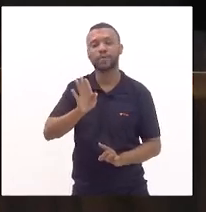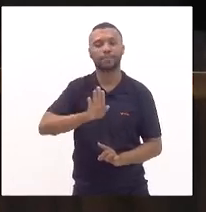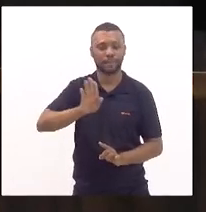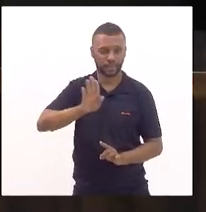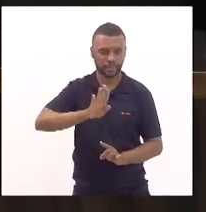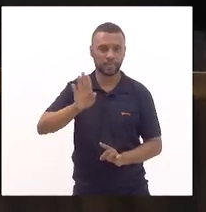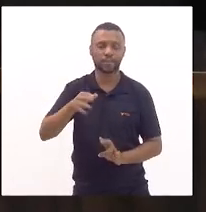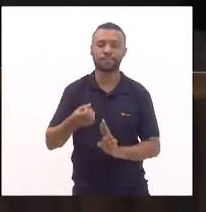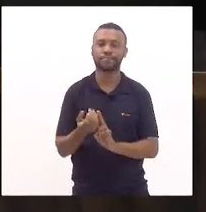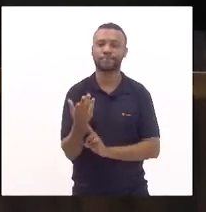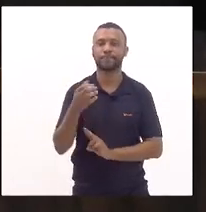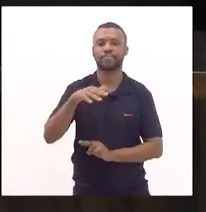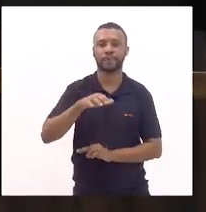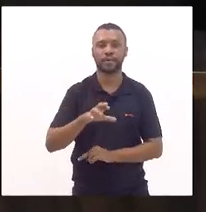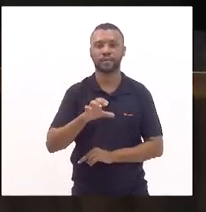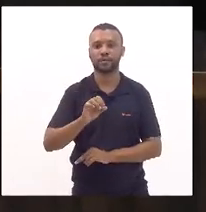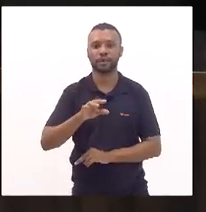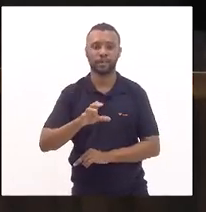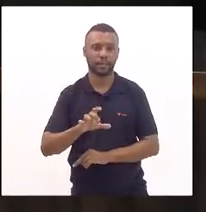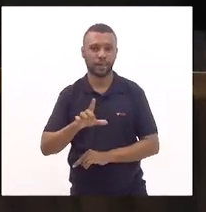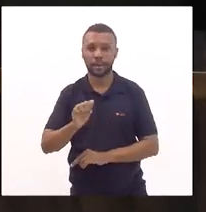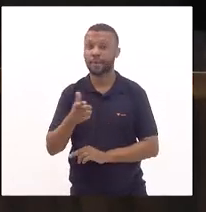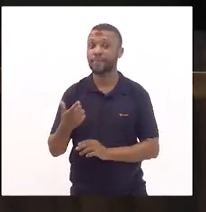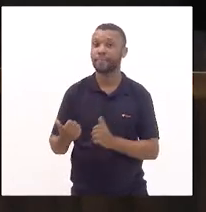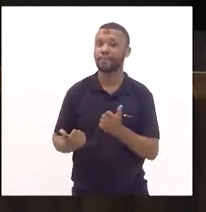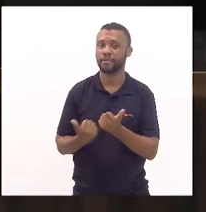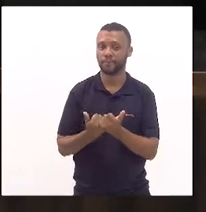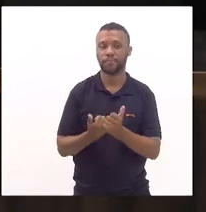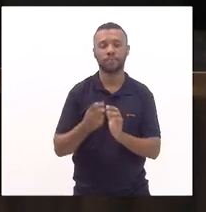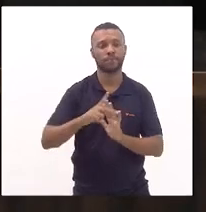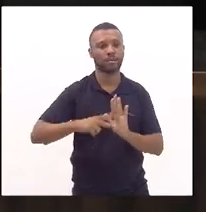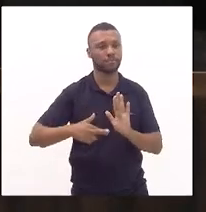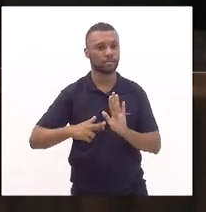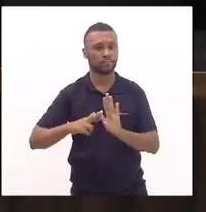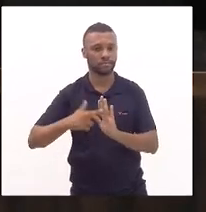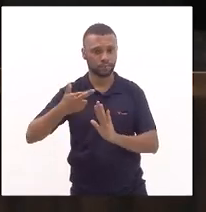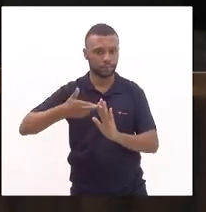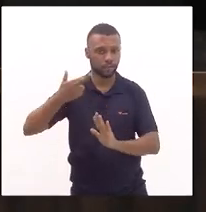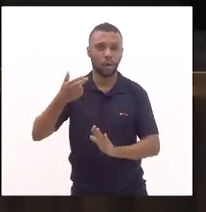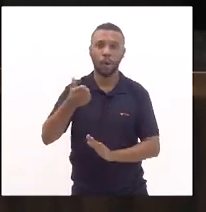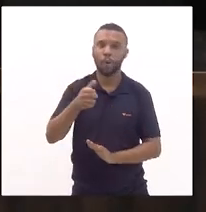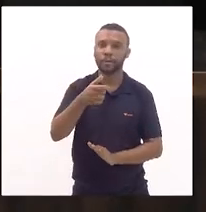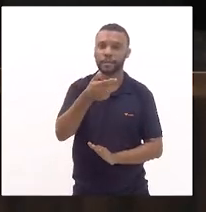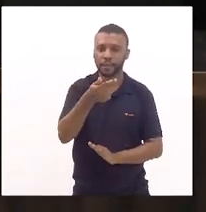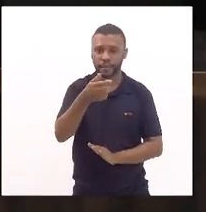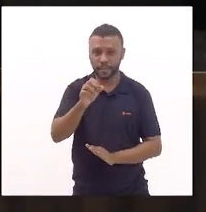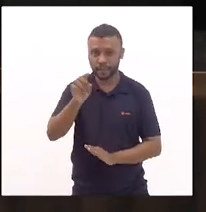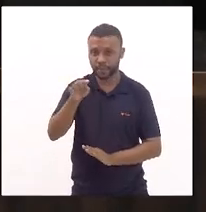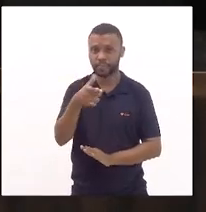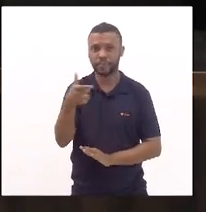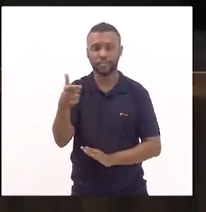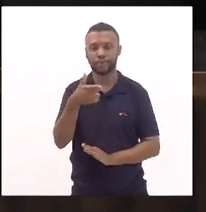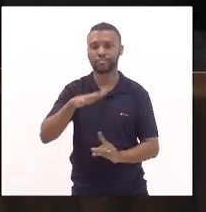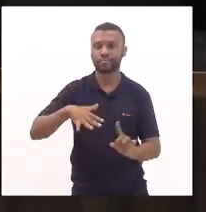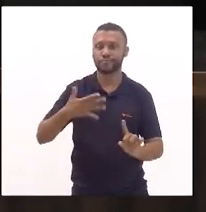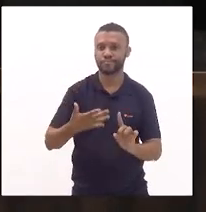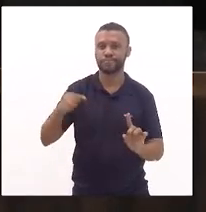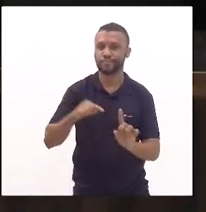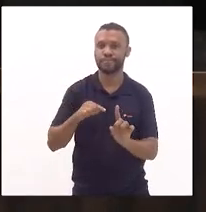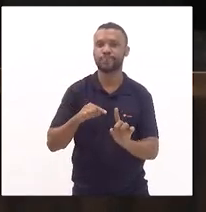Márcio Canella, favorável. Projeto de resolução 1170-22, que concede o prêmio Dandara à